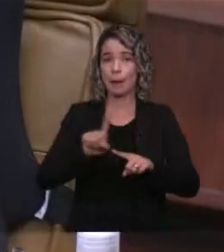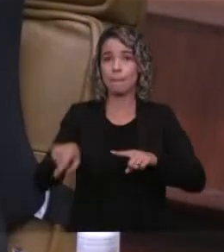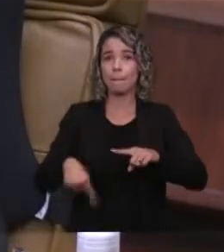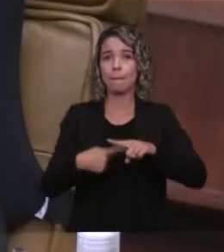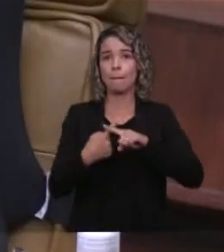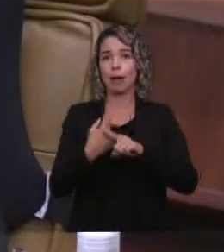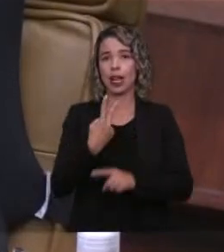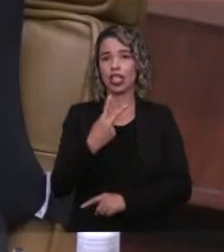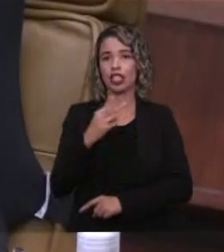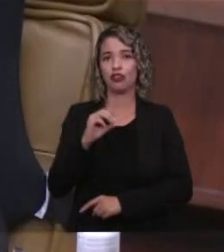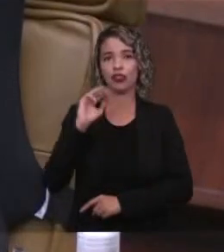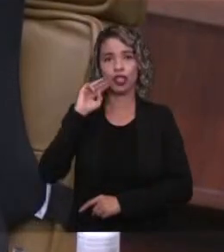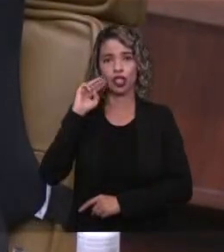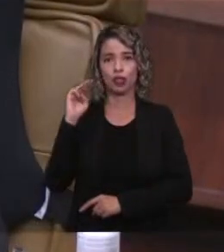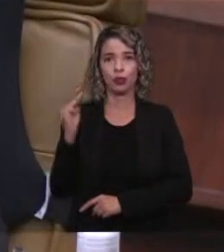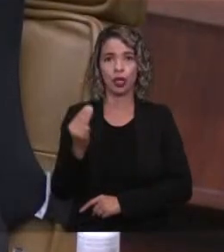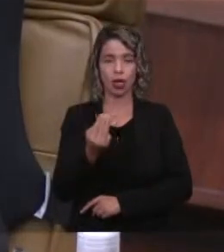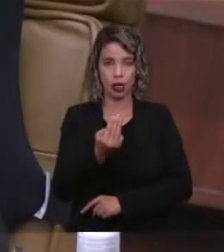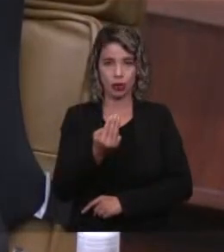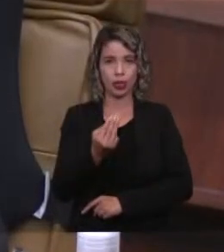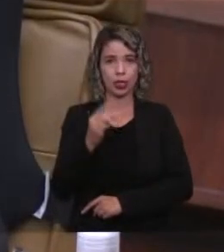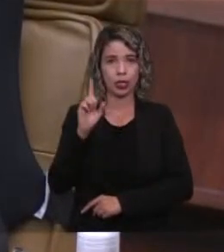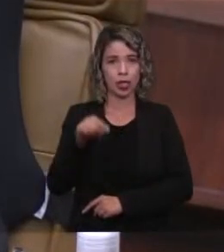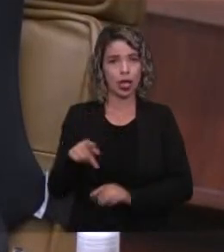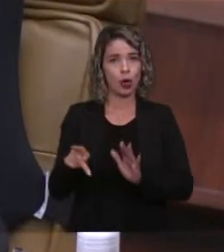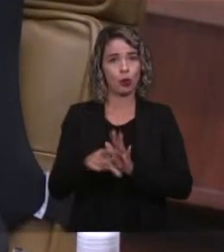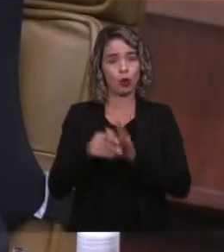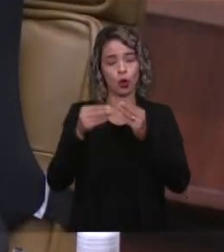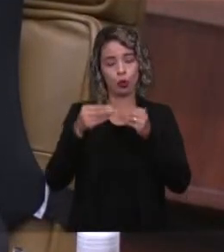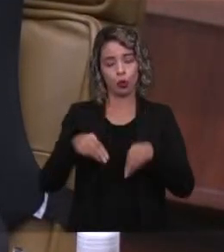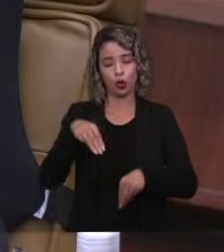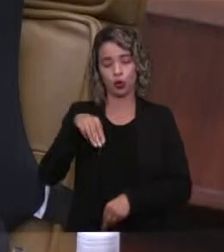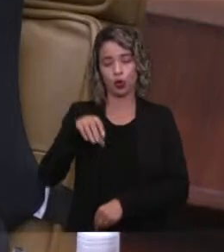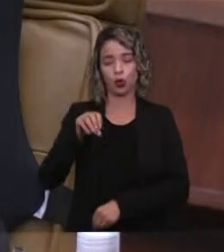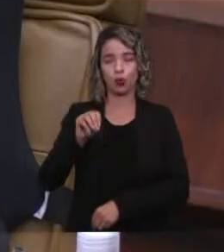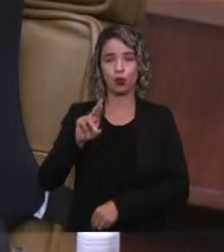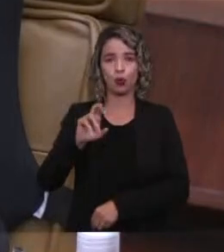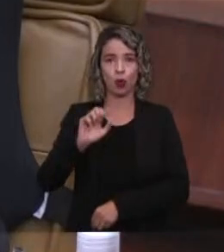milhões a título de danos morais.